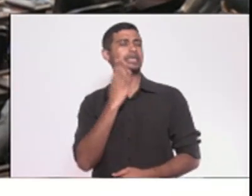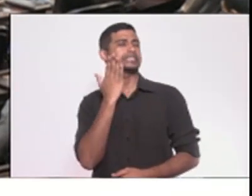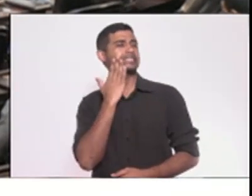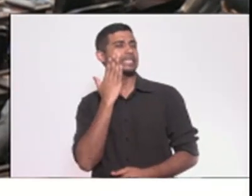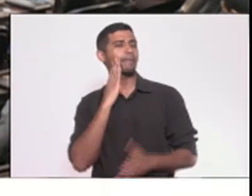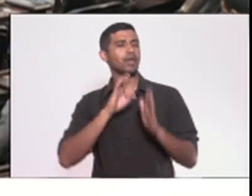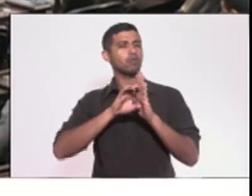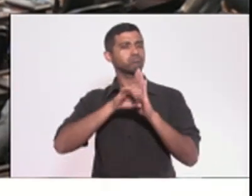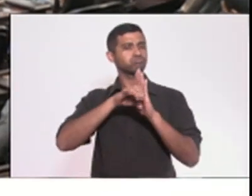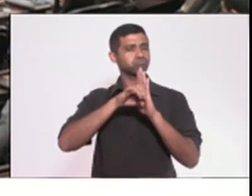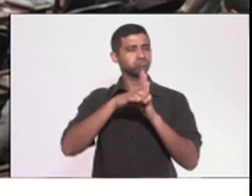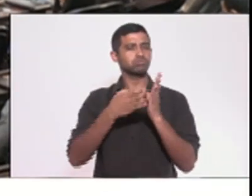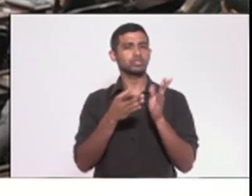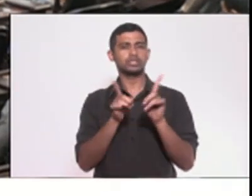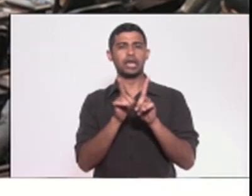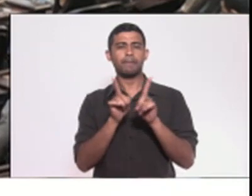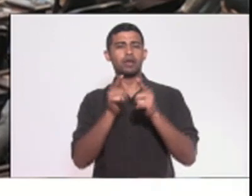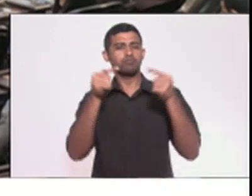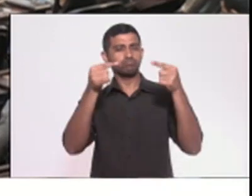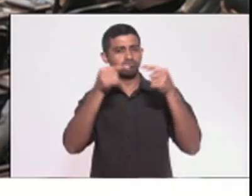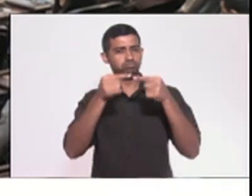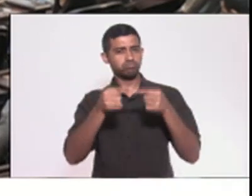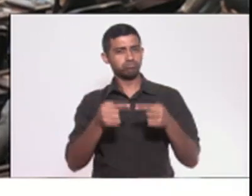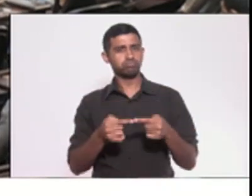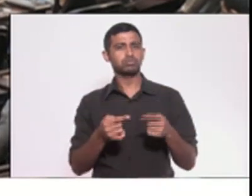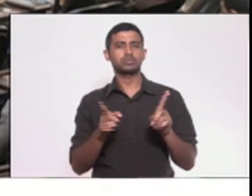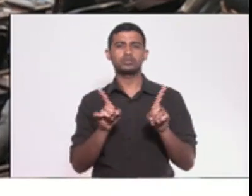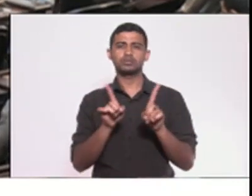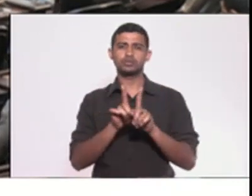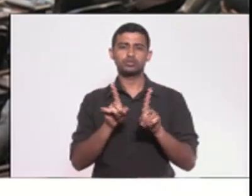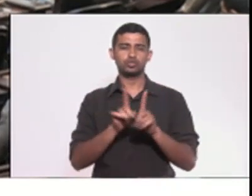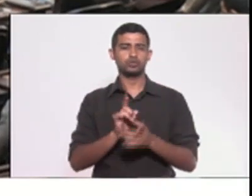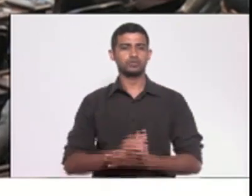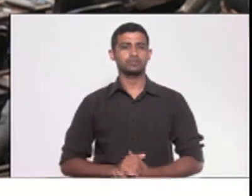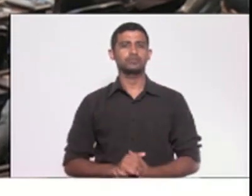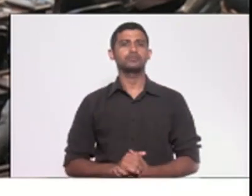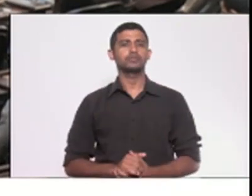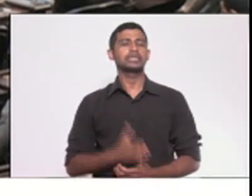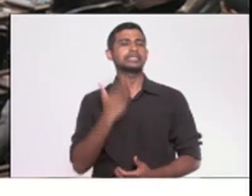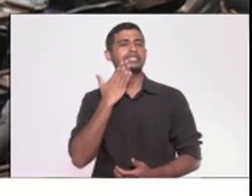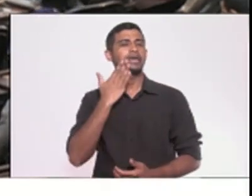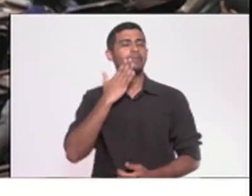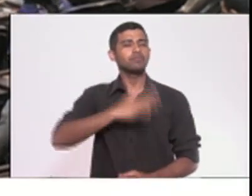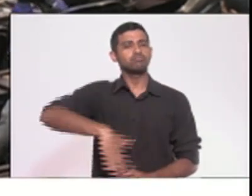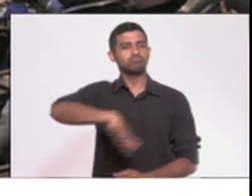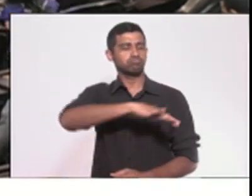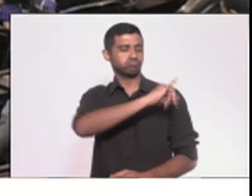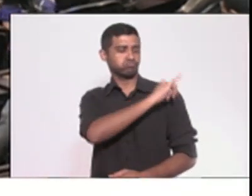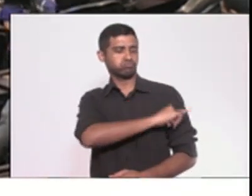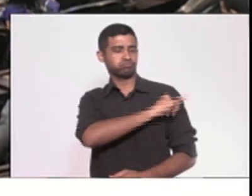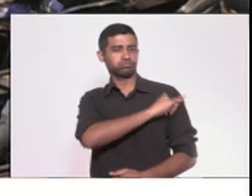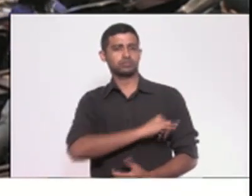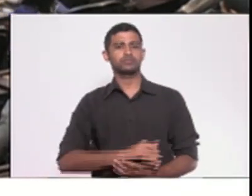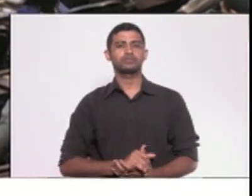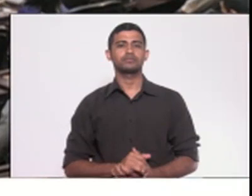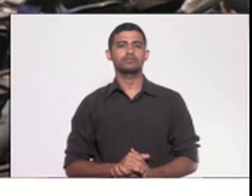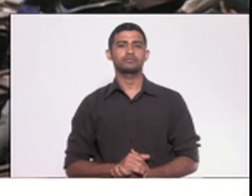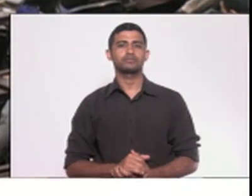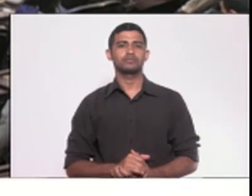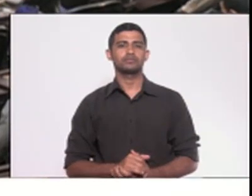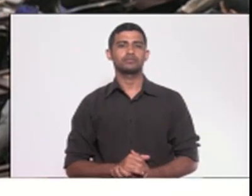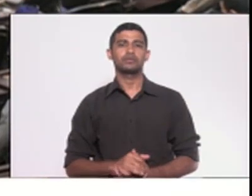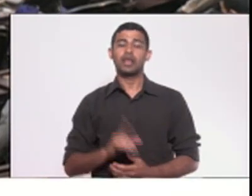conceito, a aplicação e as oportunidades para o Estado nesta área. Esta é